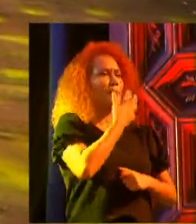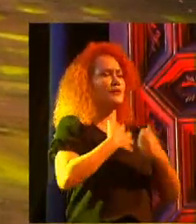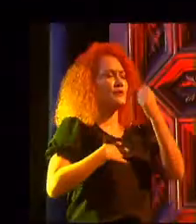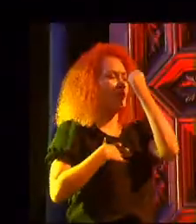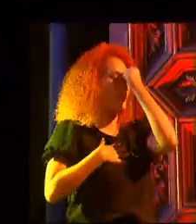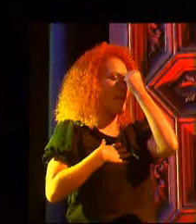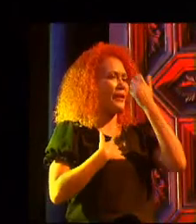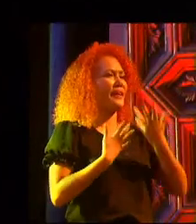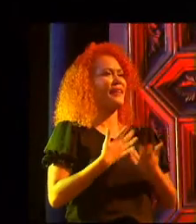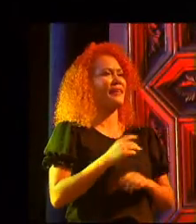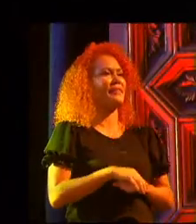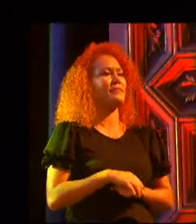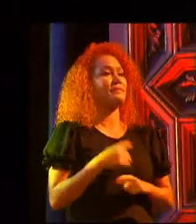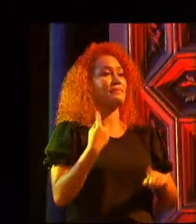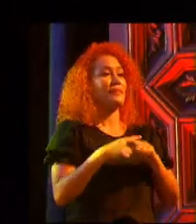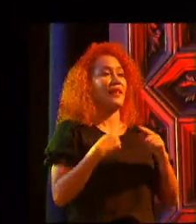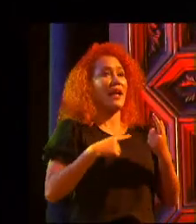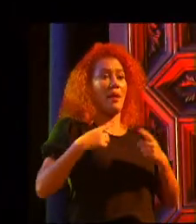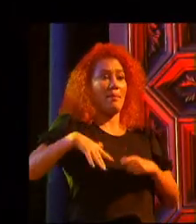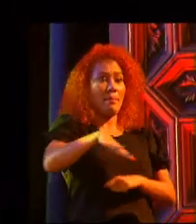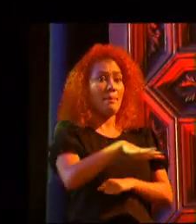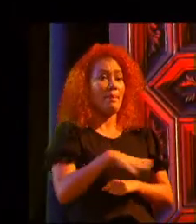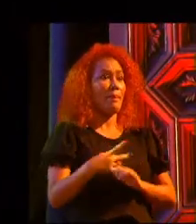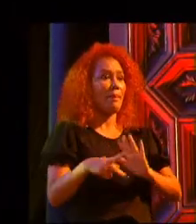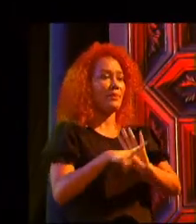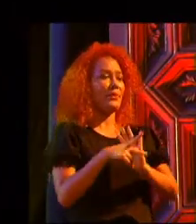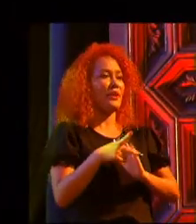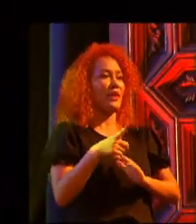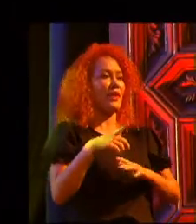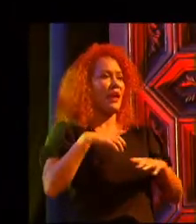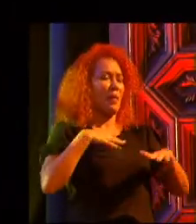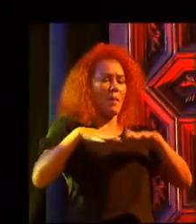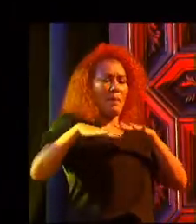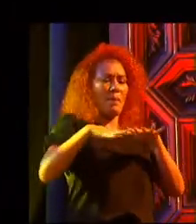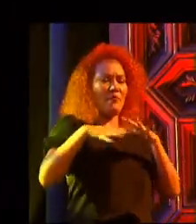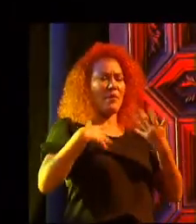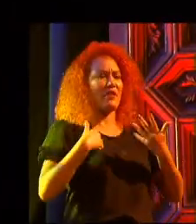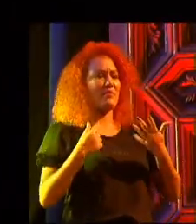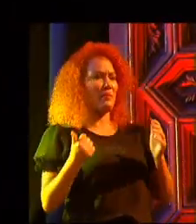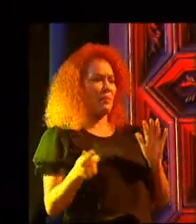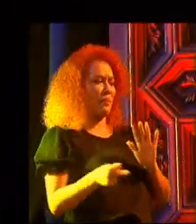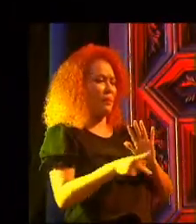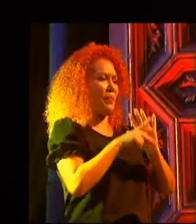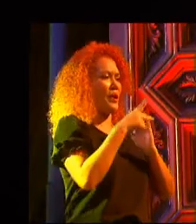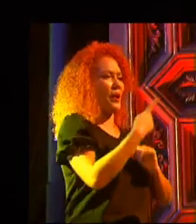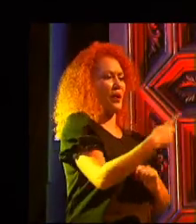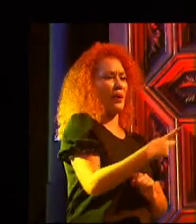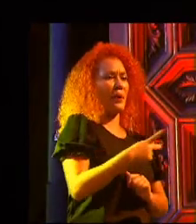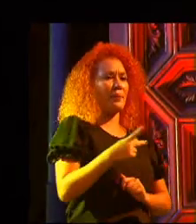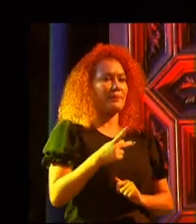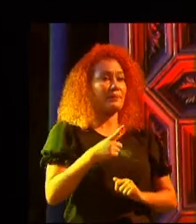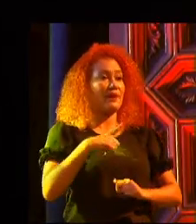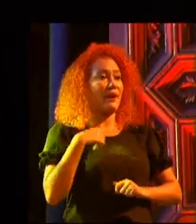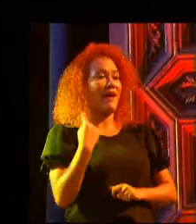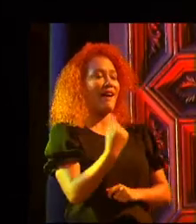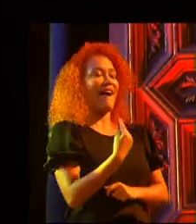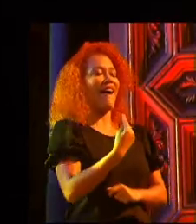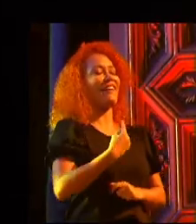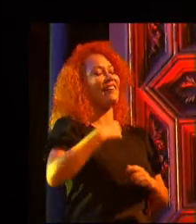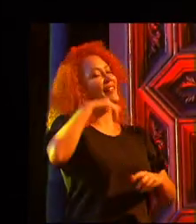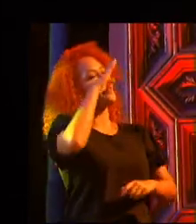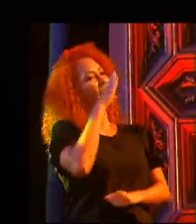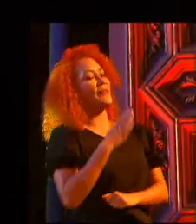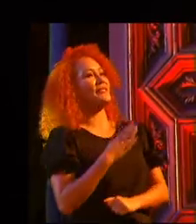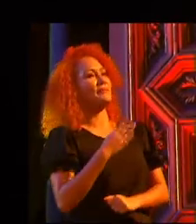É uma febre popular, um movimento, um estilo, a cara das bordas desse nosso Brasilzão. E me conta